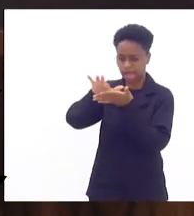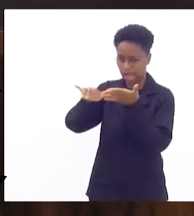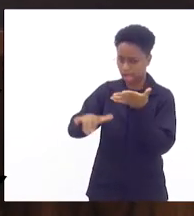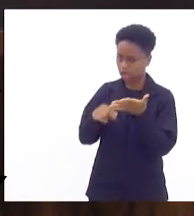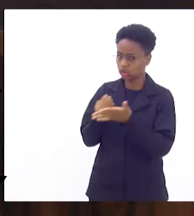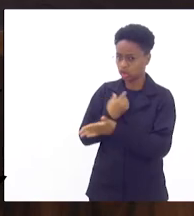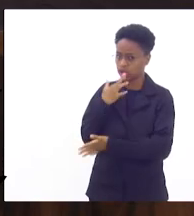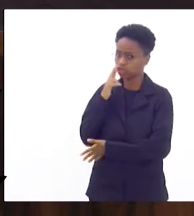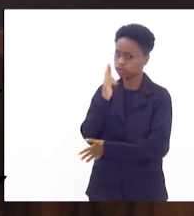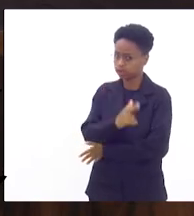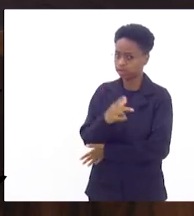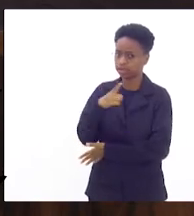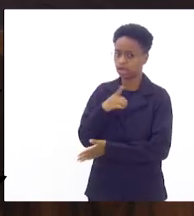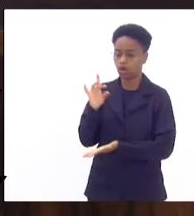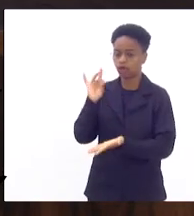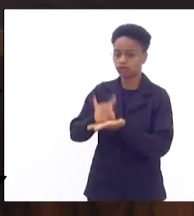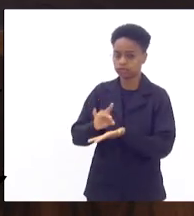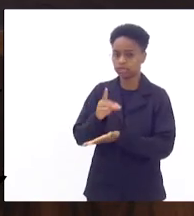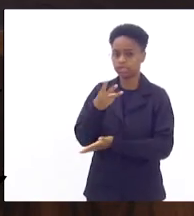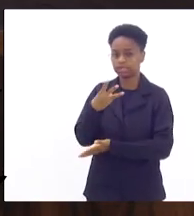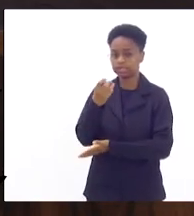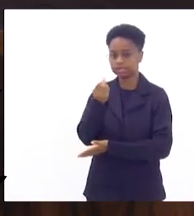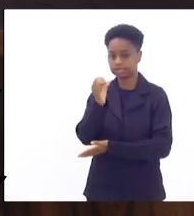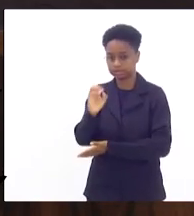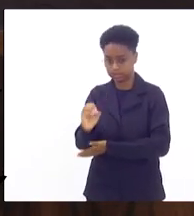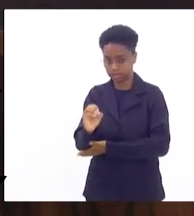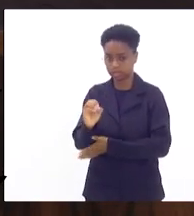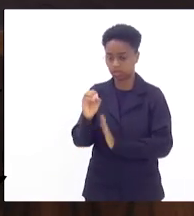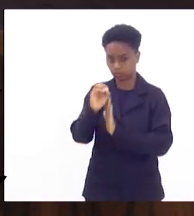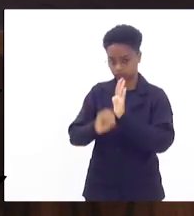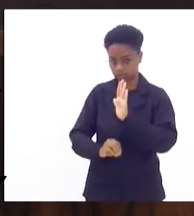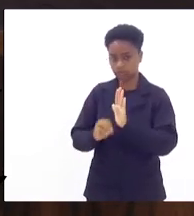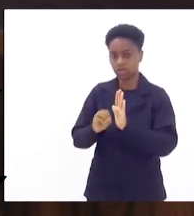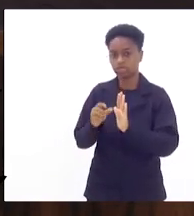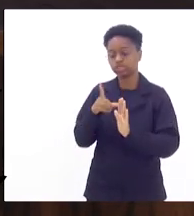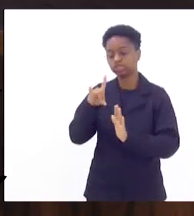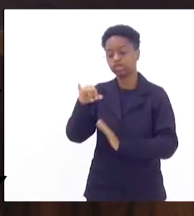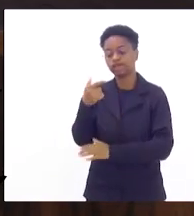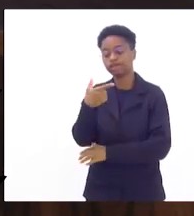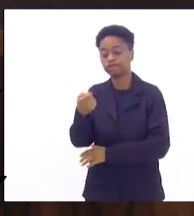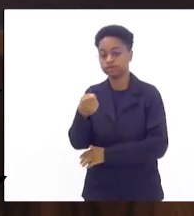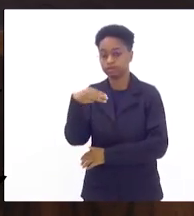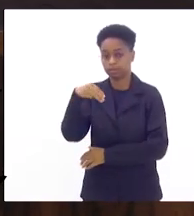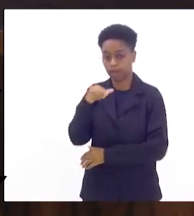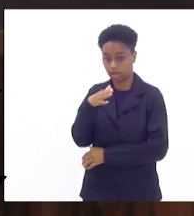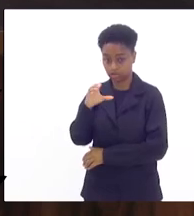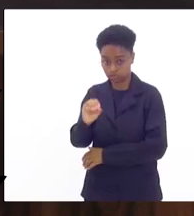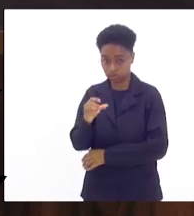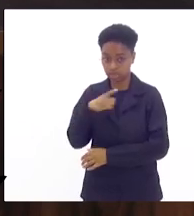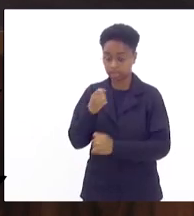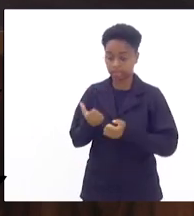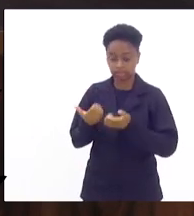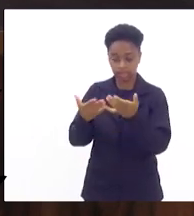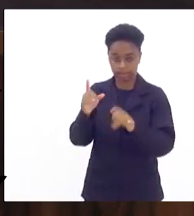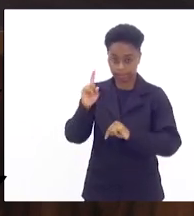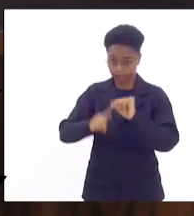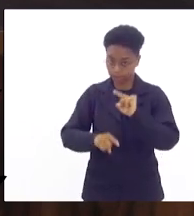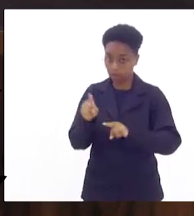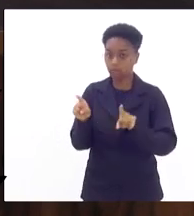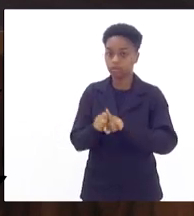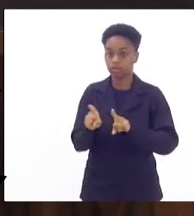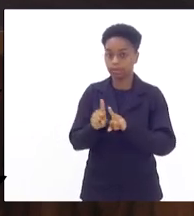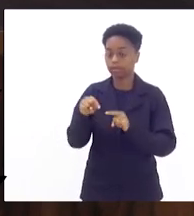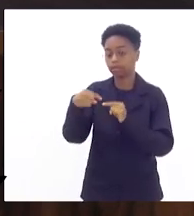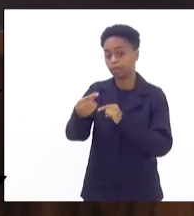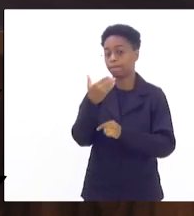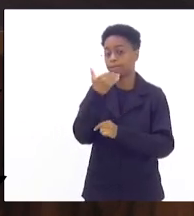de um ofício 360, em 20 de março, disponibilizando todo o material. Foi feita uma solicitação após a